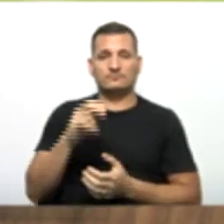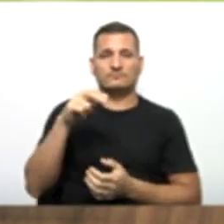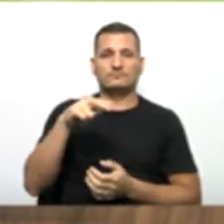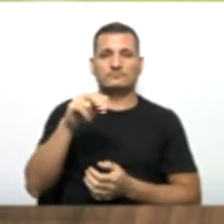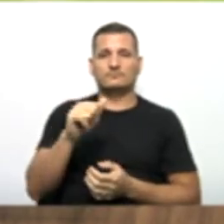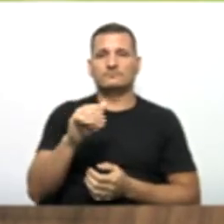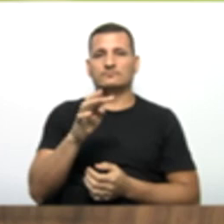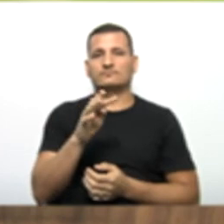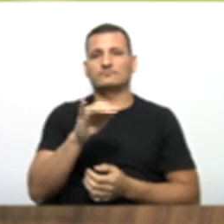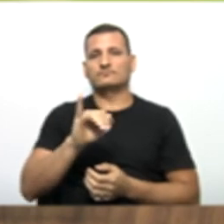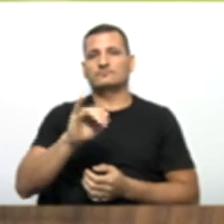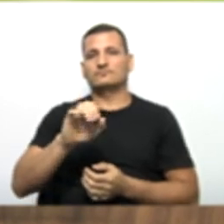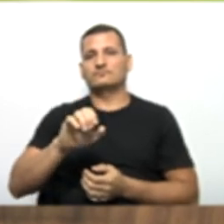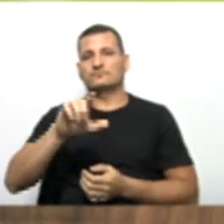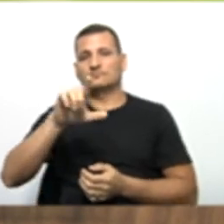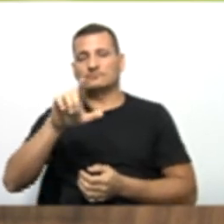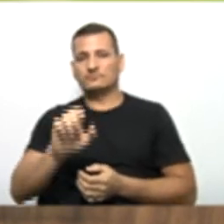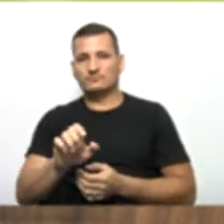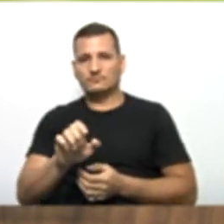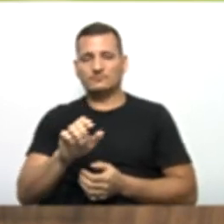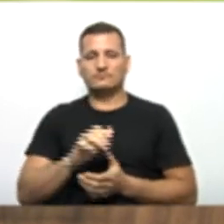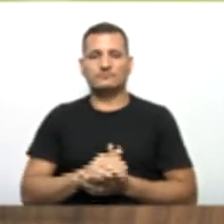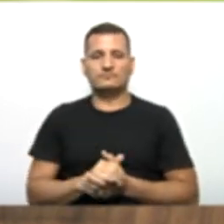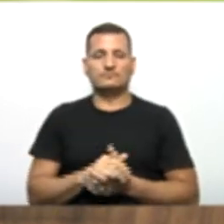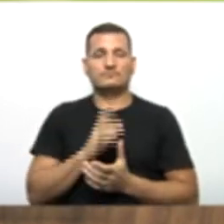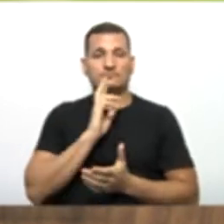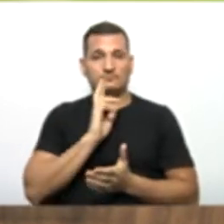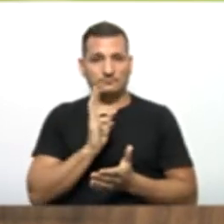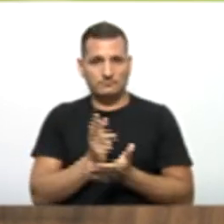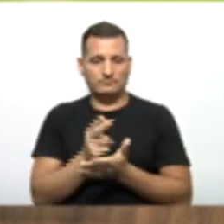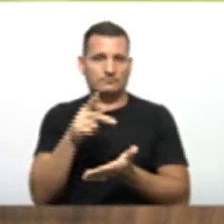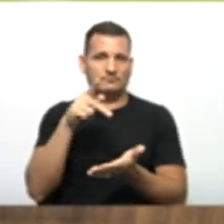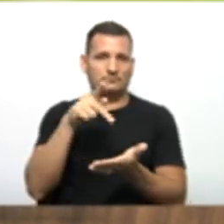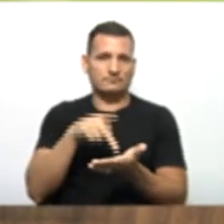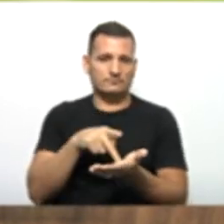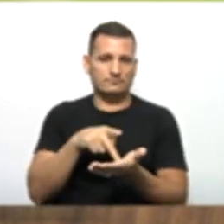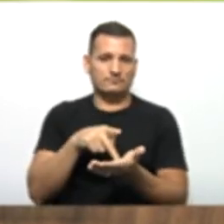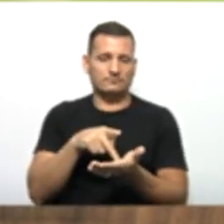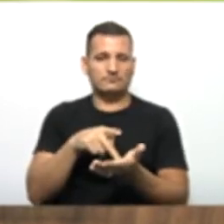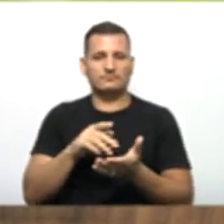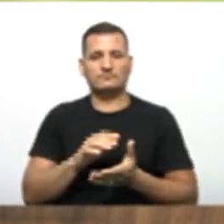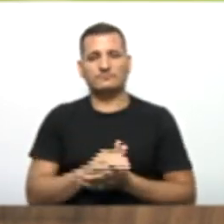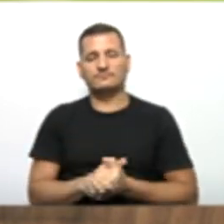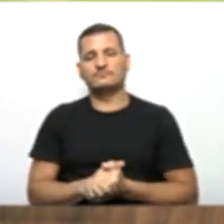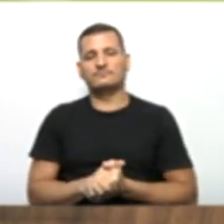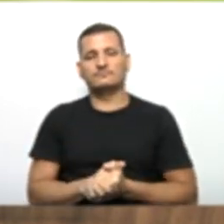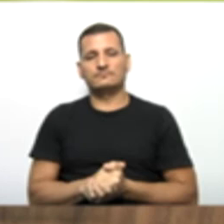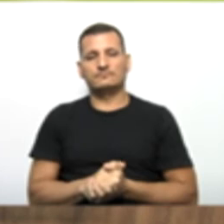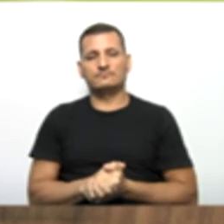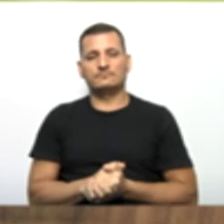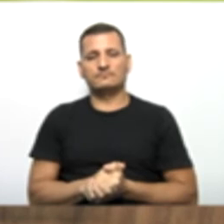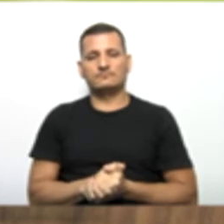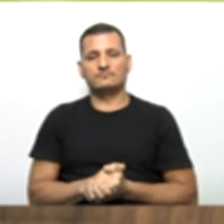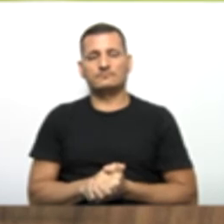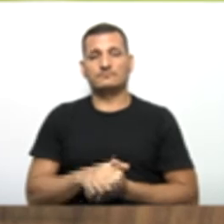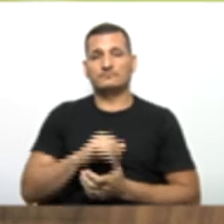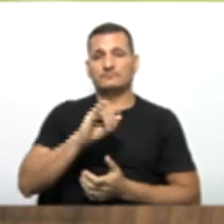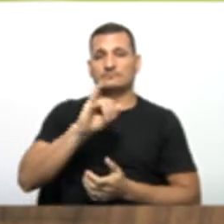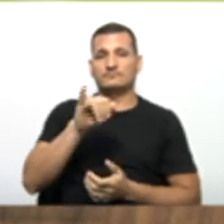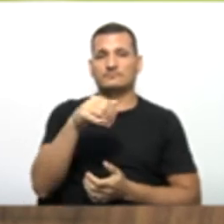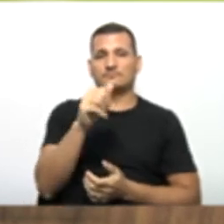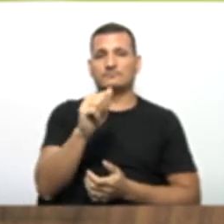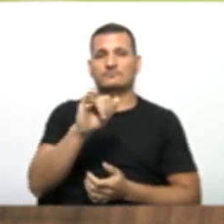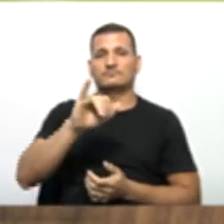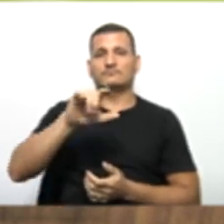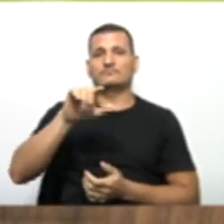espigão e uigure case de são miguel falaram que é verdadeiro né os dois pólos podendo ser verdadeiro já o jailson do